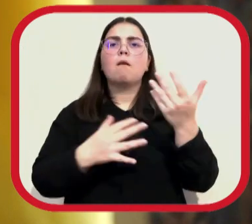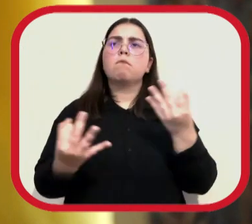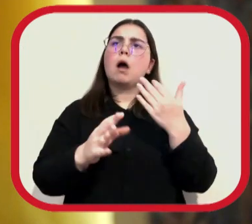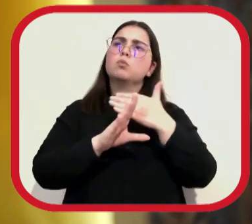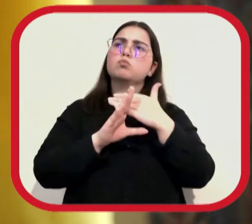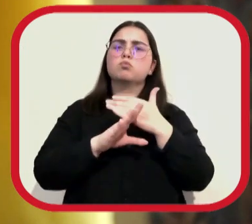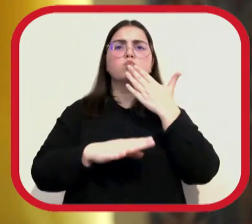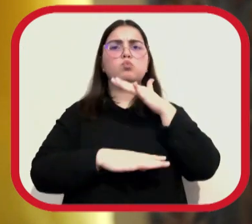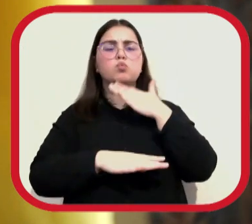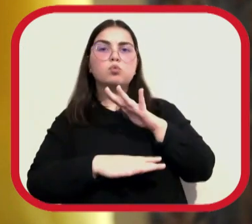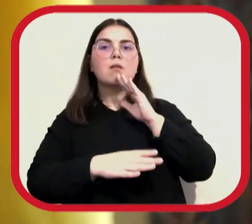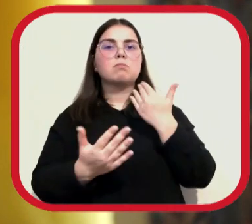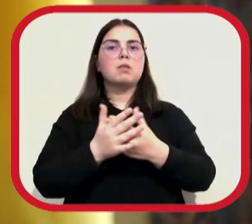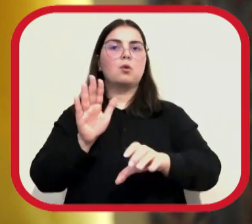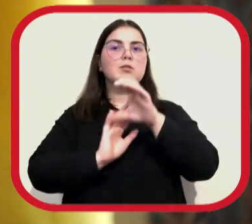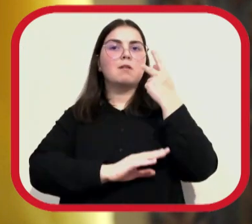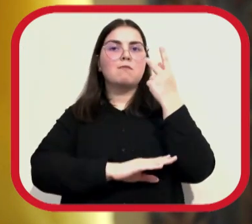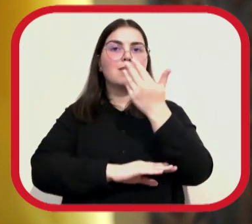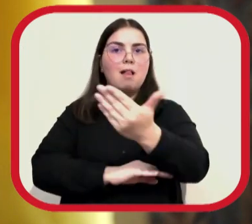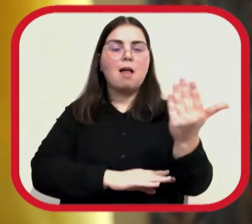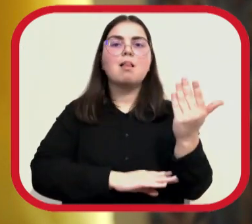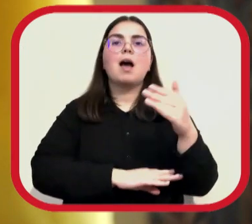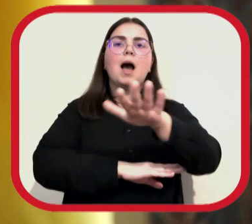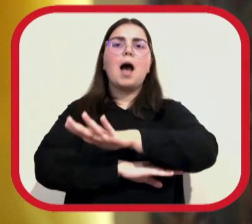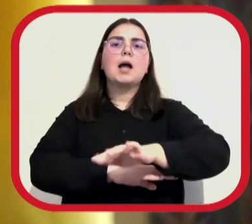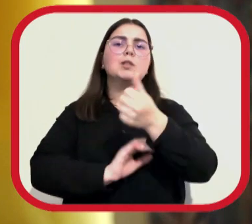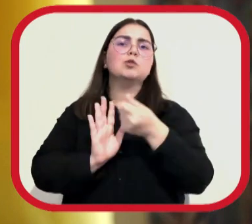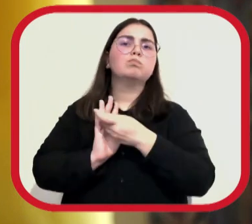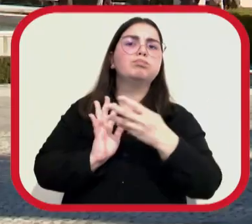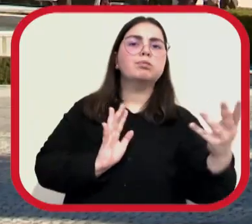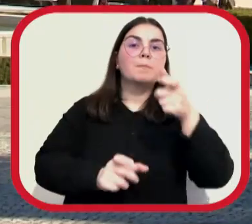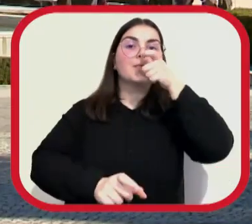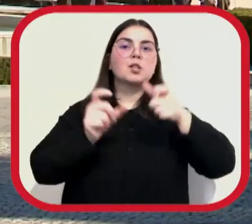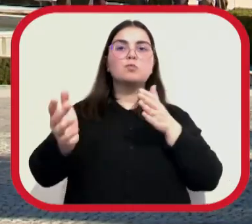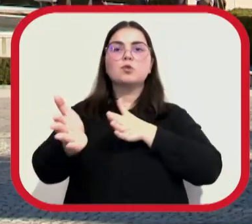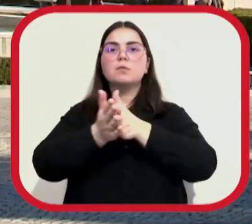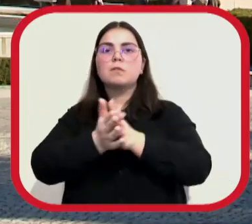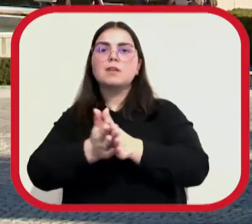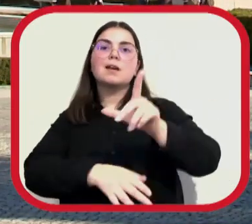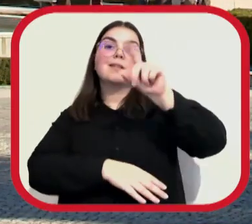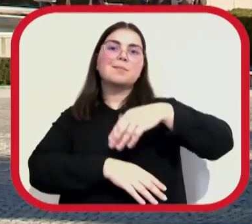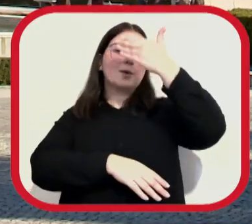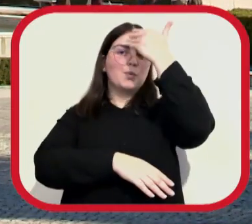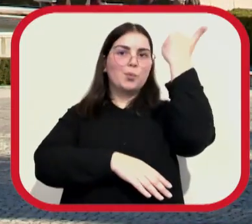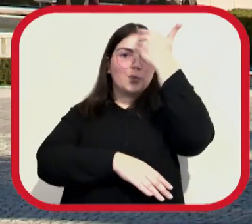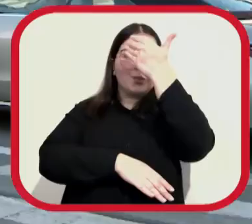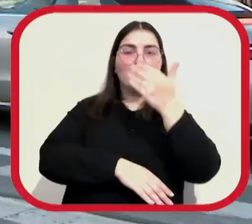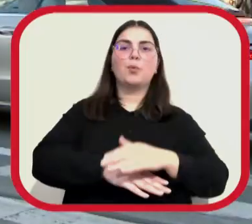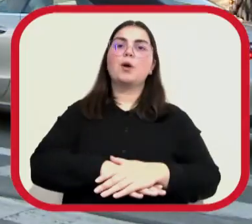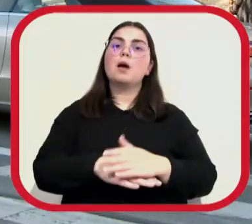ter muita qualidade de vida nesta freguesia, porque existem muitos espaços para as pessoas poderem estar e poder usufruir dos